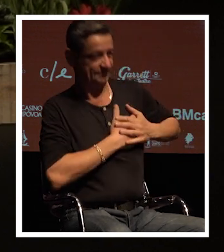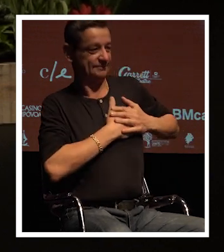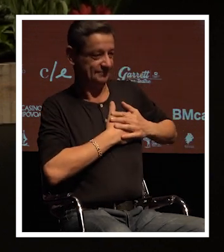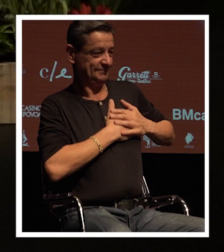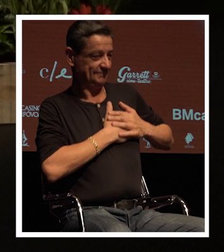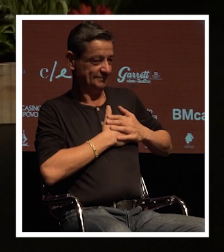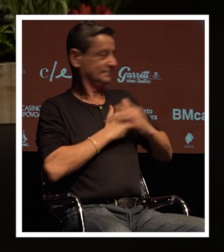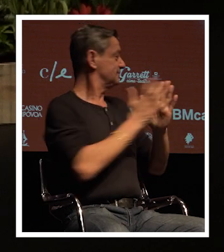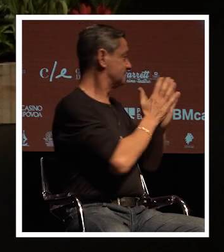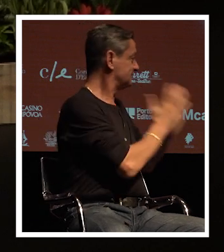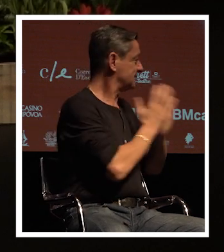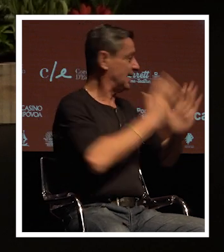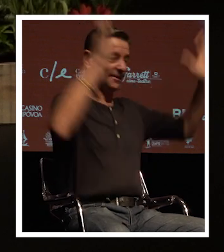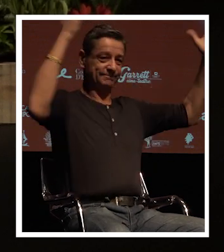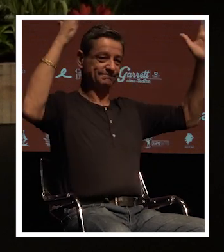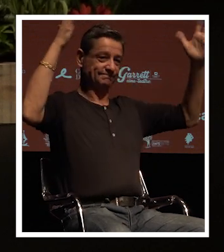gestual